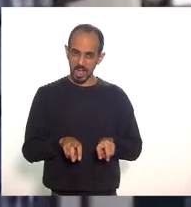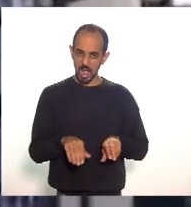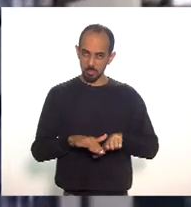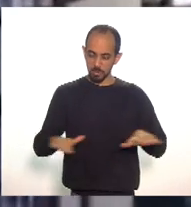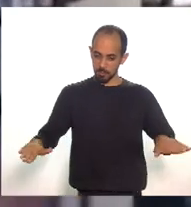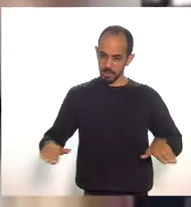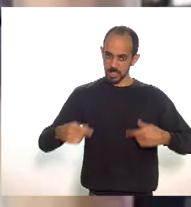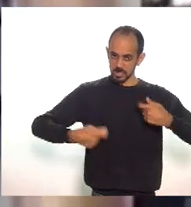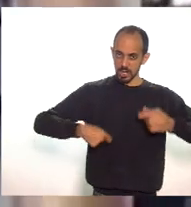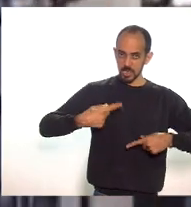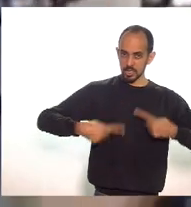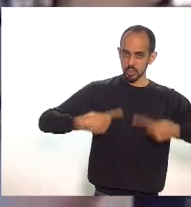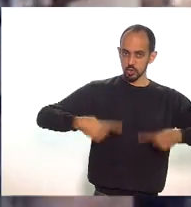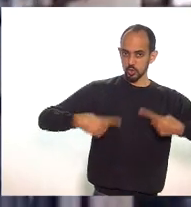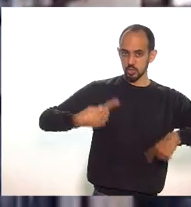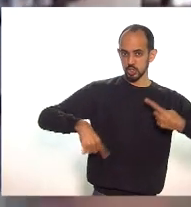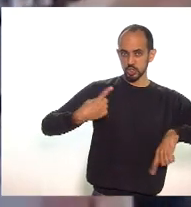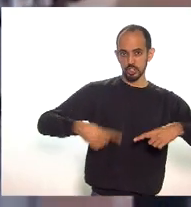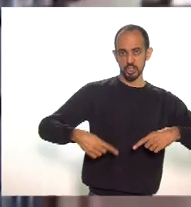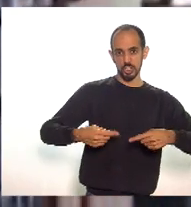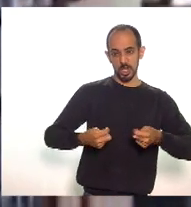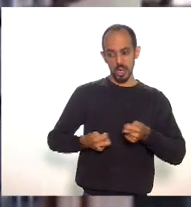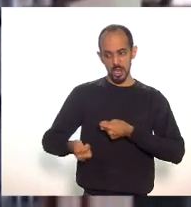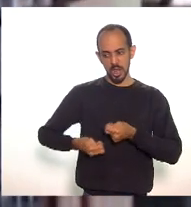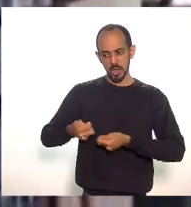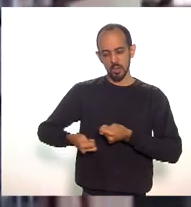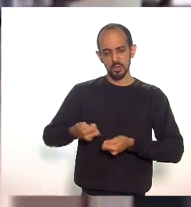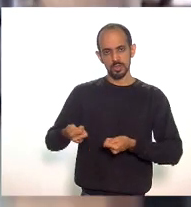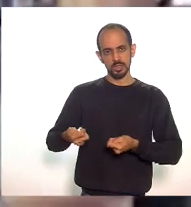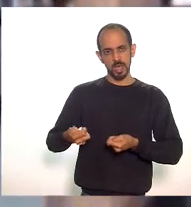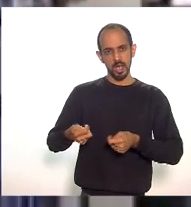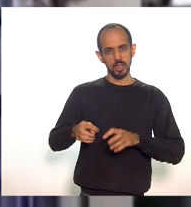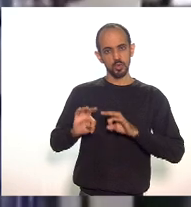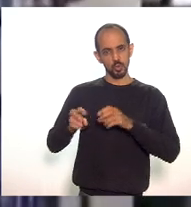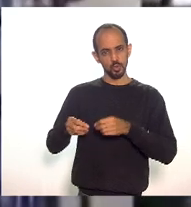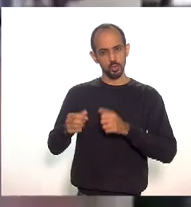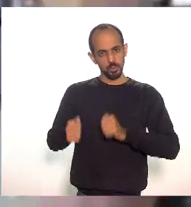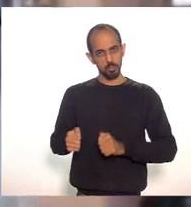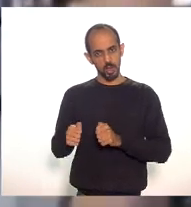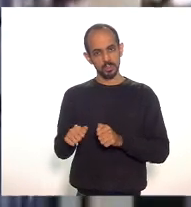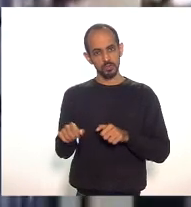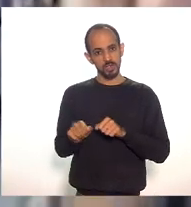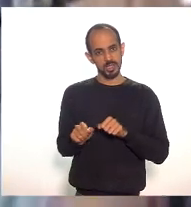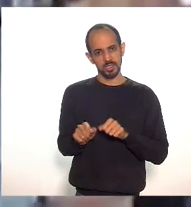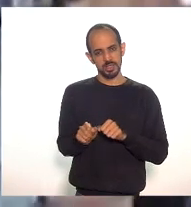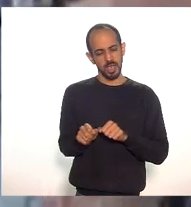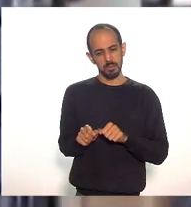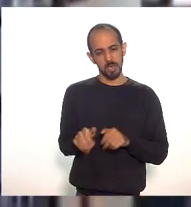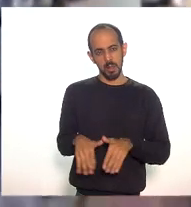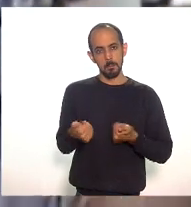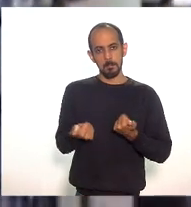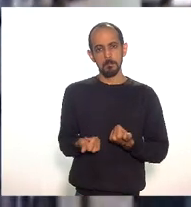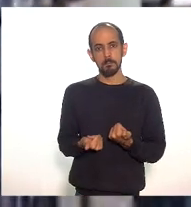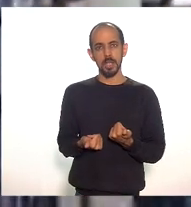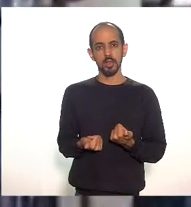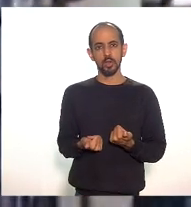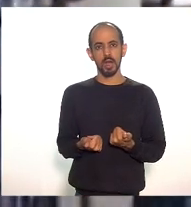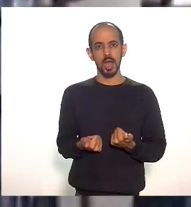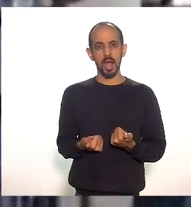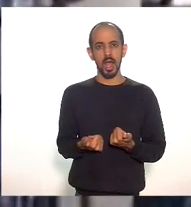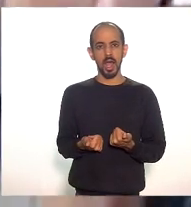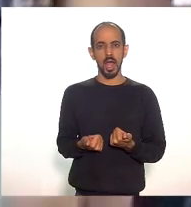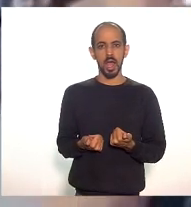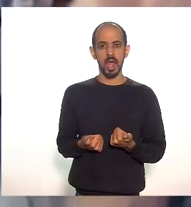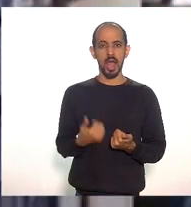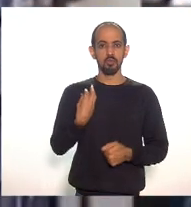negociação daquilo que deveria ser feito para melhorar a situação do Estado do Rio de